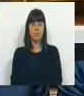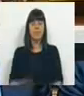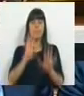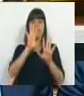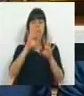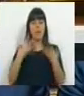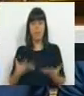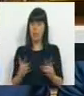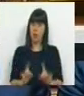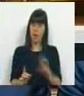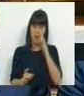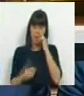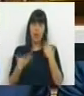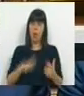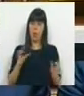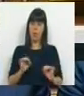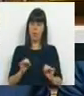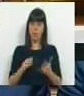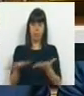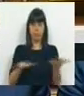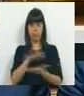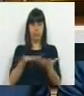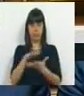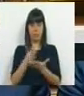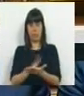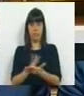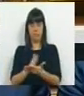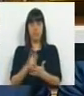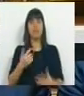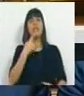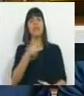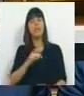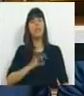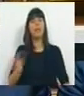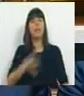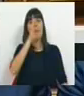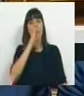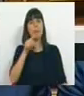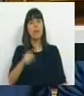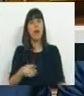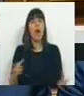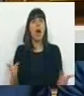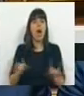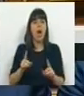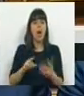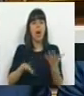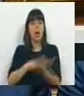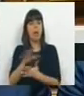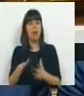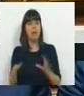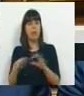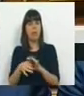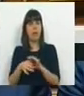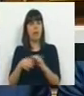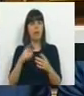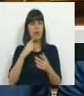Mas agora não está. A confiança foi abalada. E diz o Sr. Primeiro-Ministro: não, se foi abalada, mas nós não temos nada